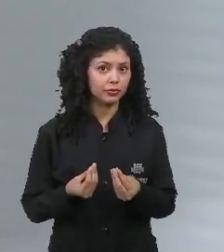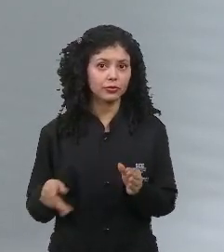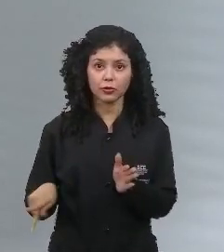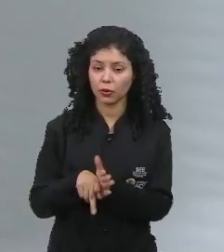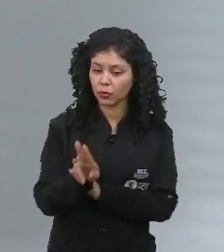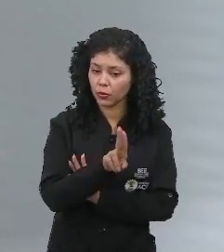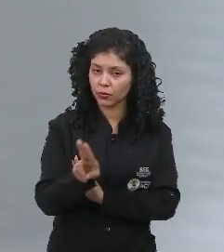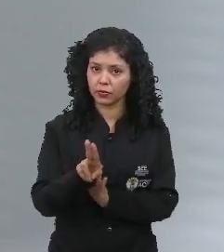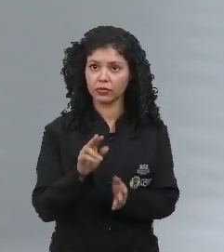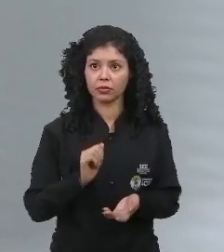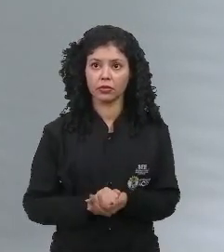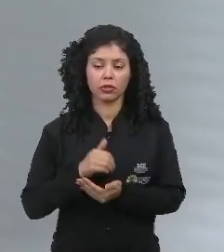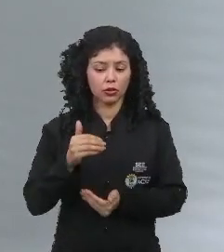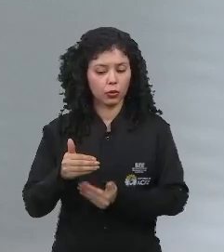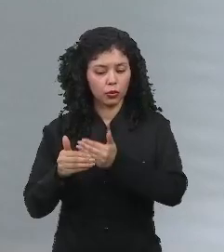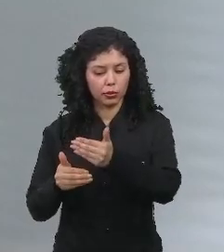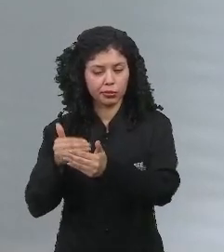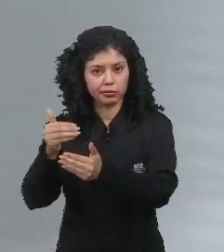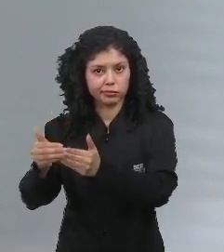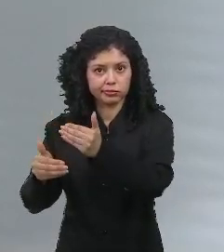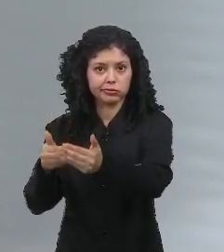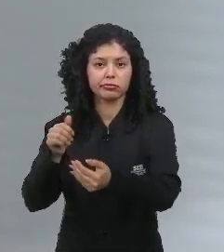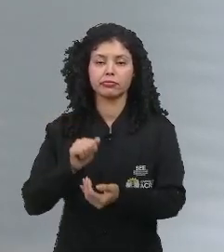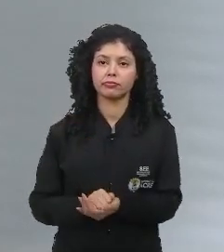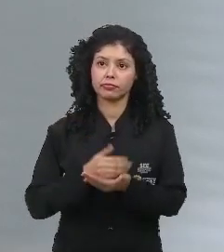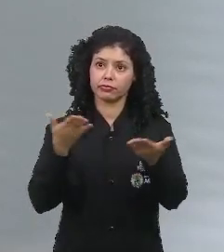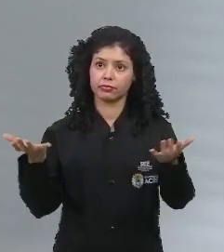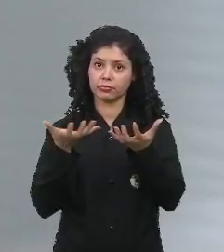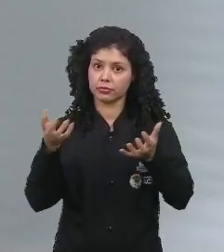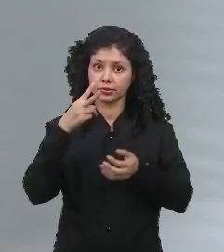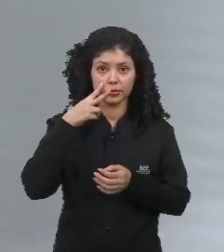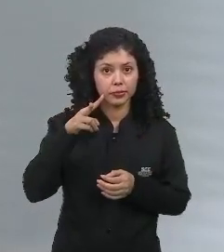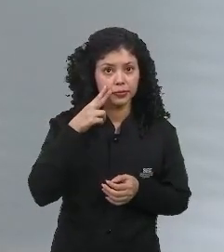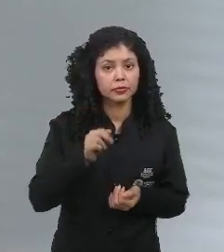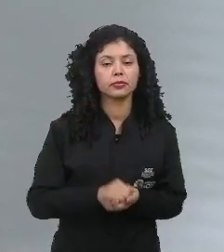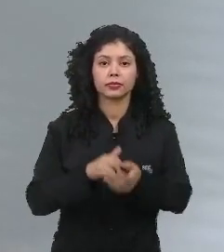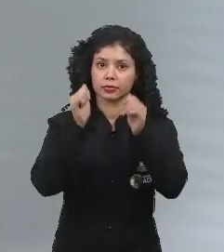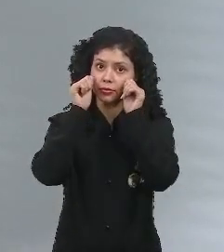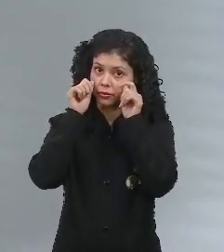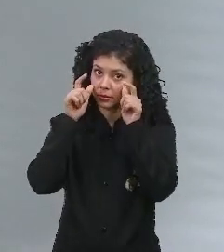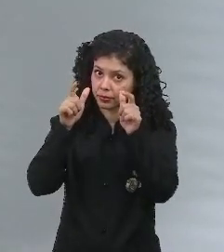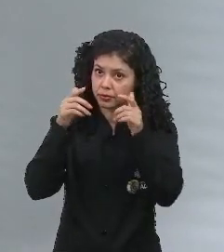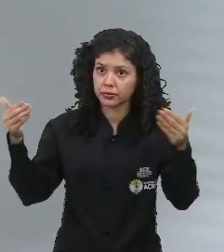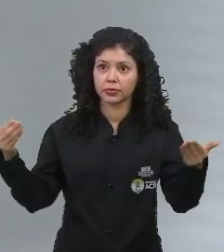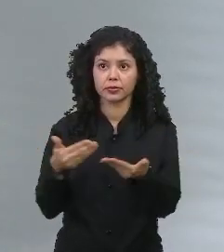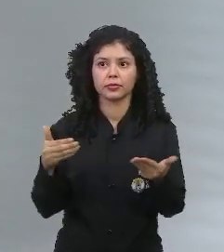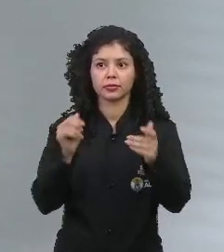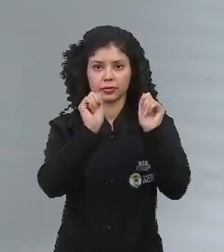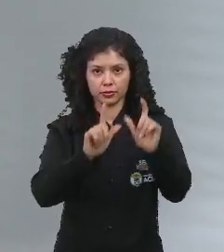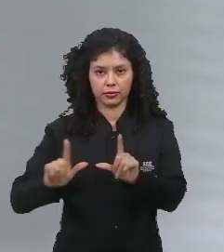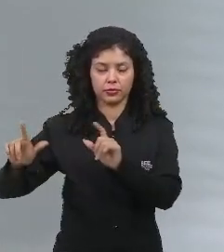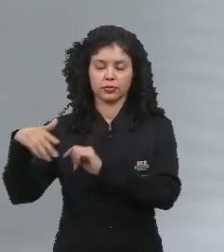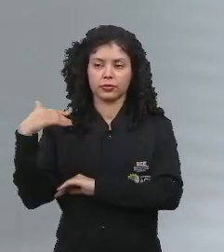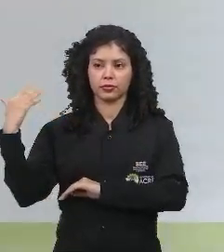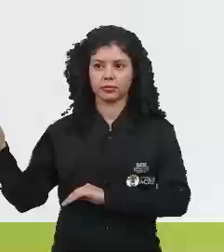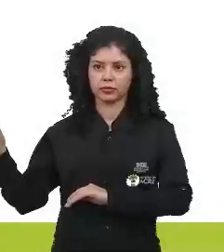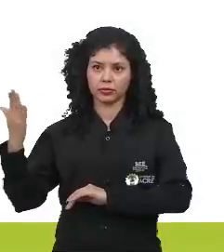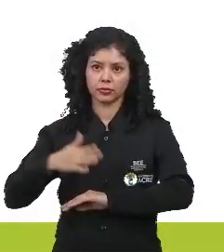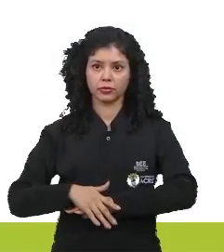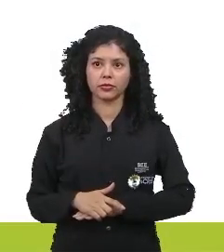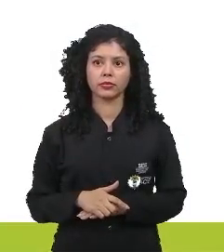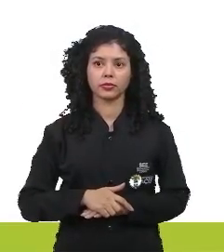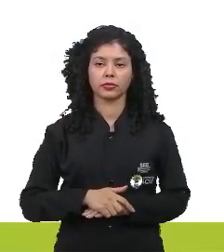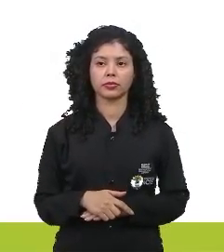próprio nome diz, é um processo. E eu queria que vocês se atentassem agora a esse processo. Olha